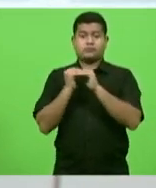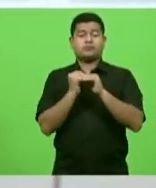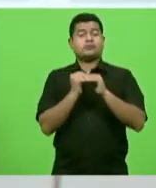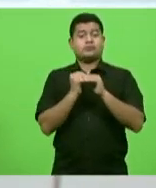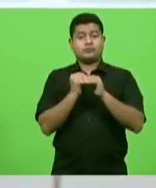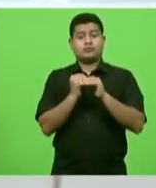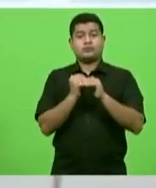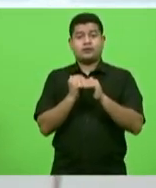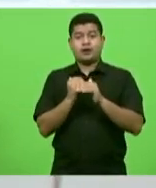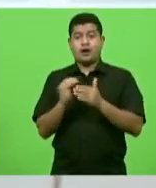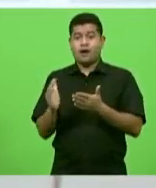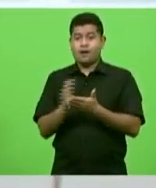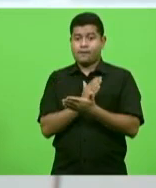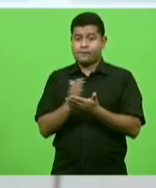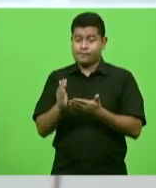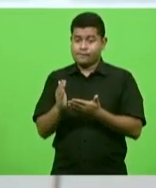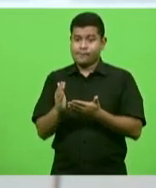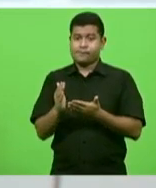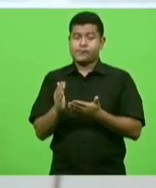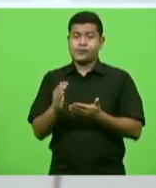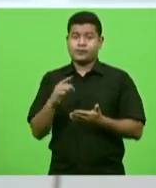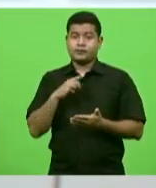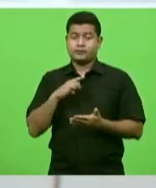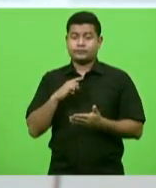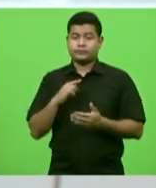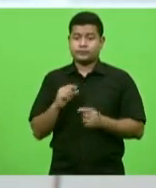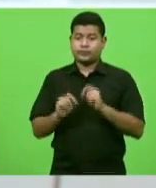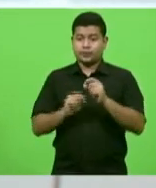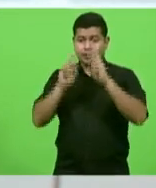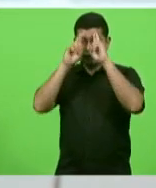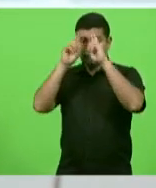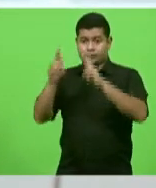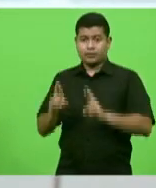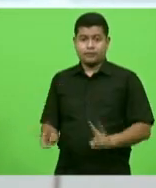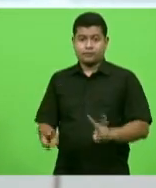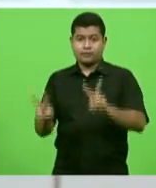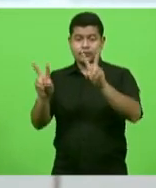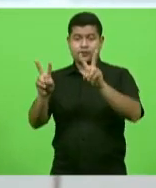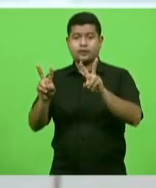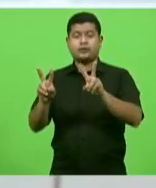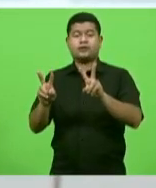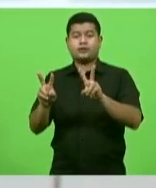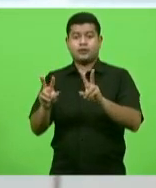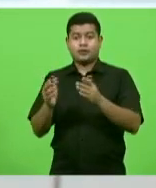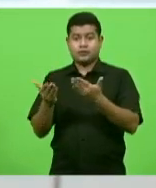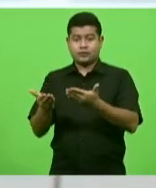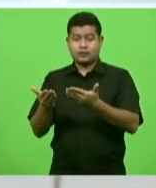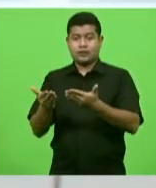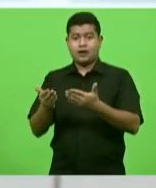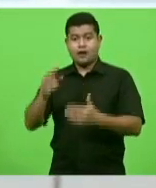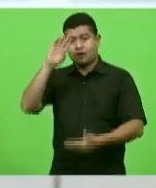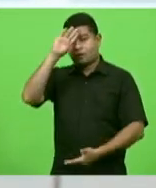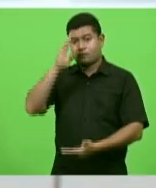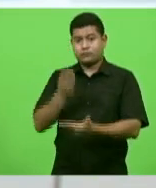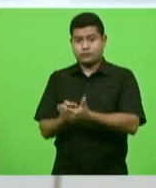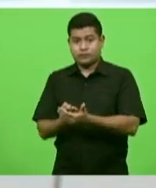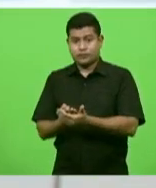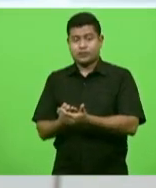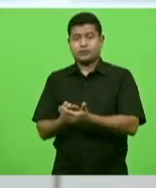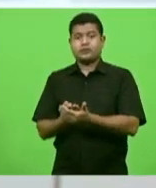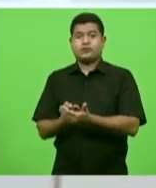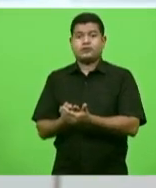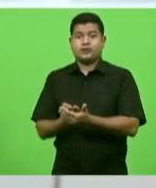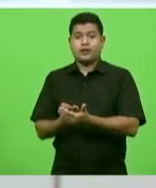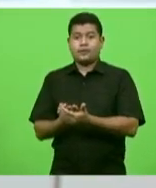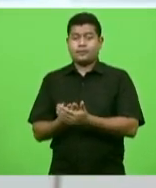não raras vezes for necessário o respeito aos valores da credibilidade e da confiança da probidade